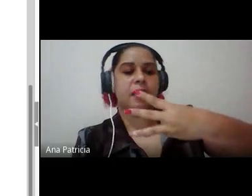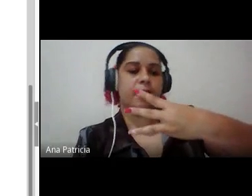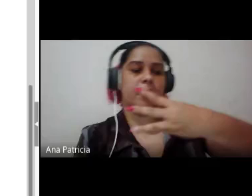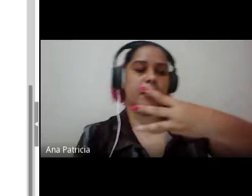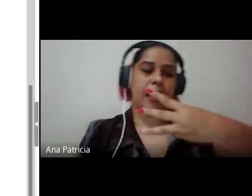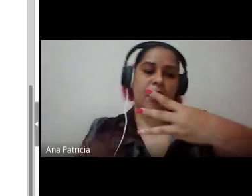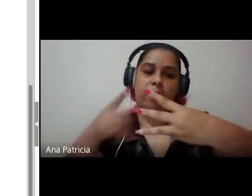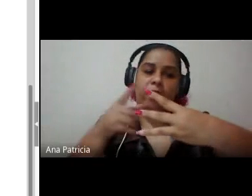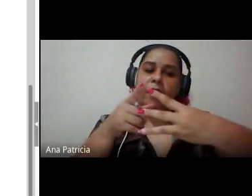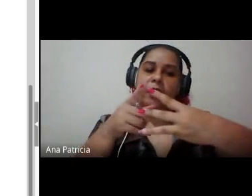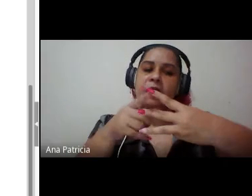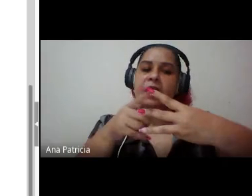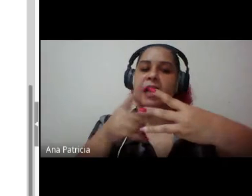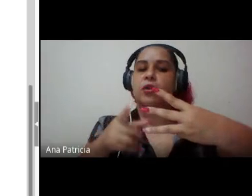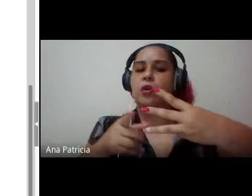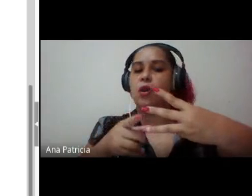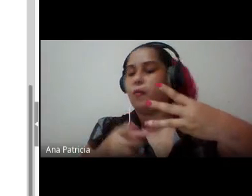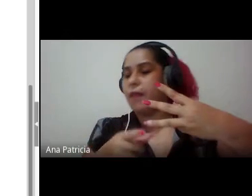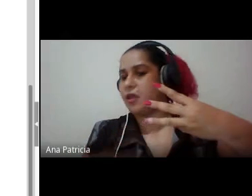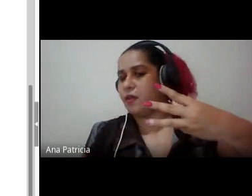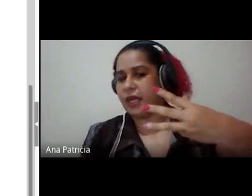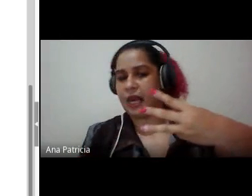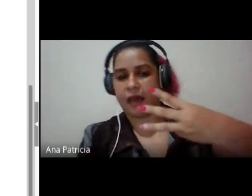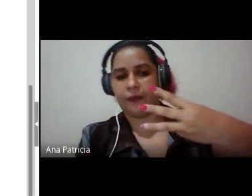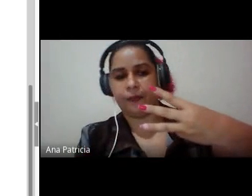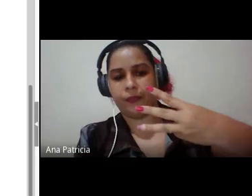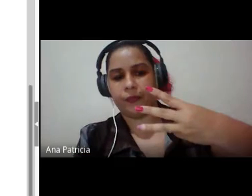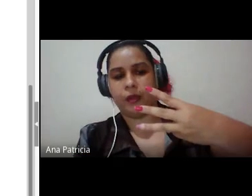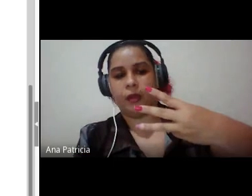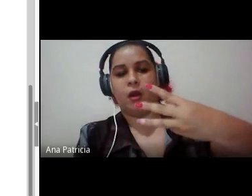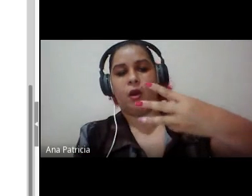3 é o indicador, o médio e o anelar.